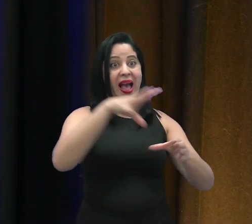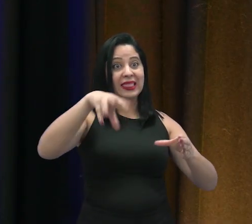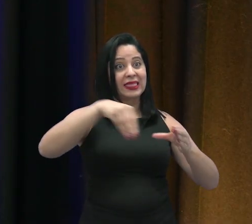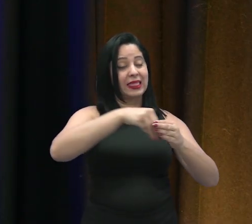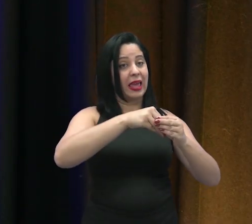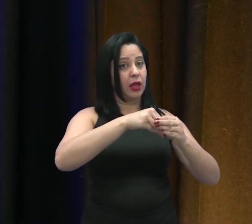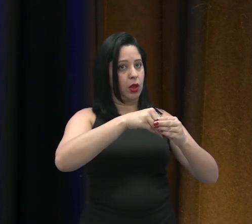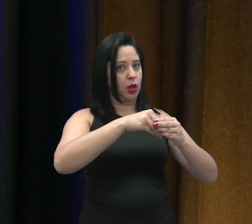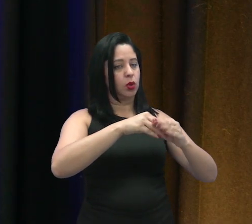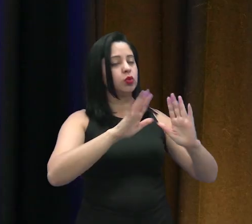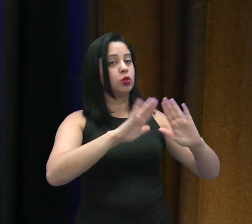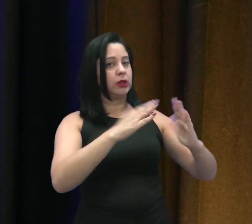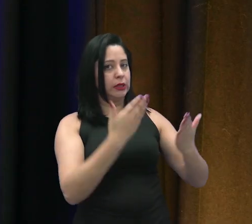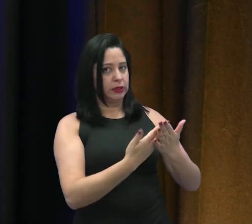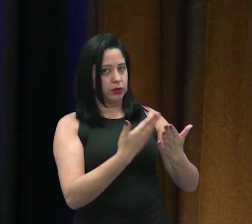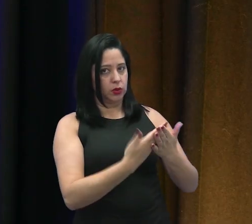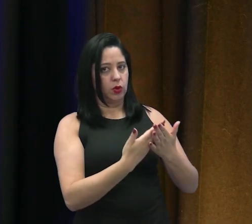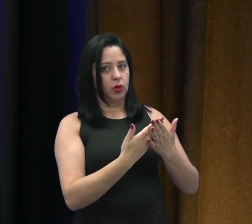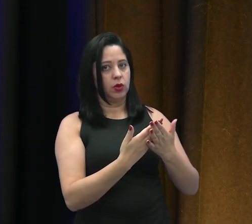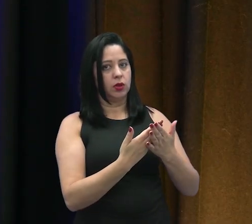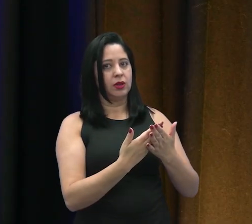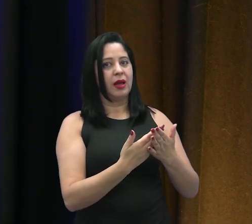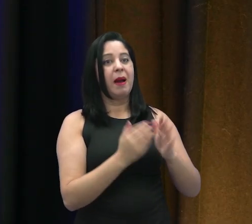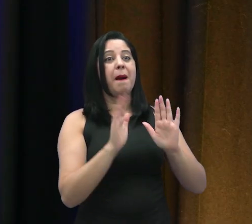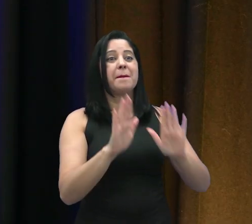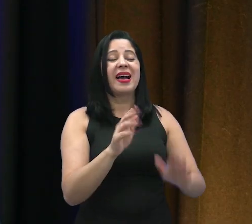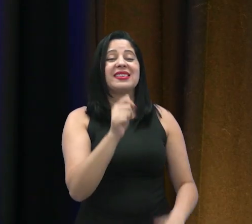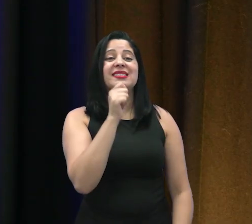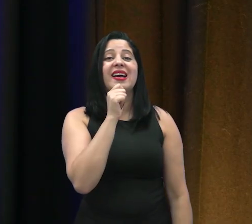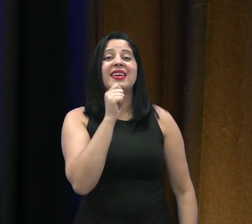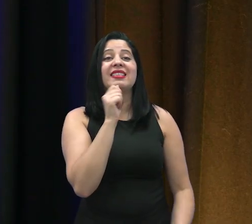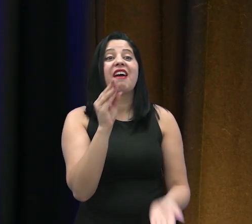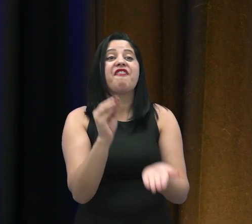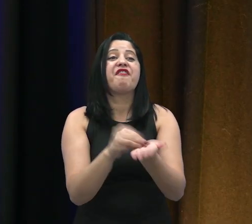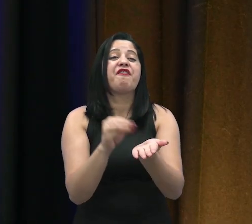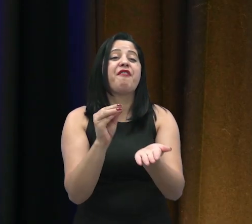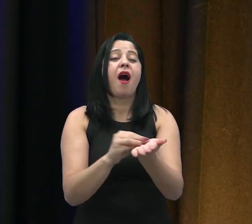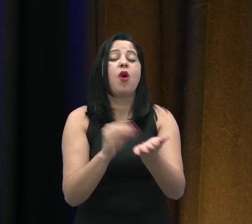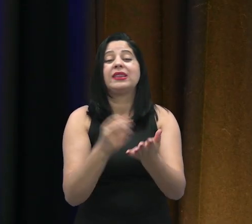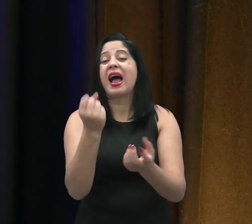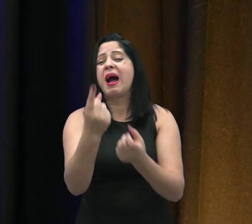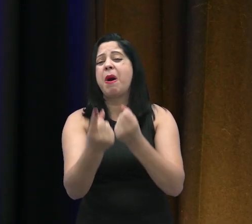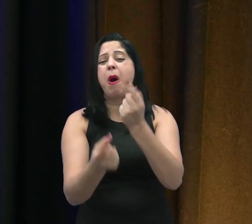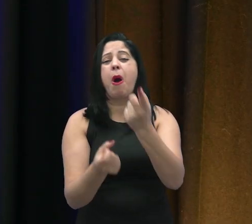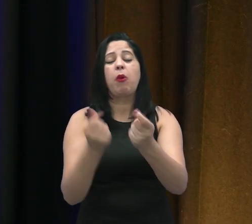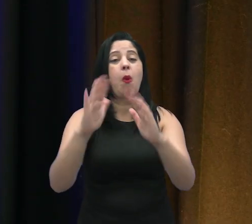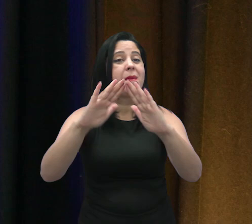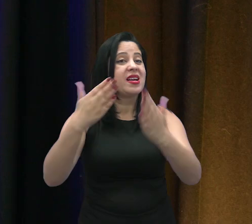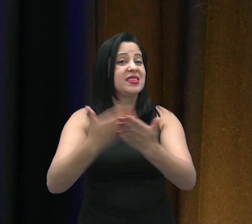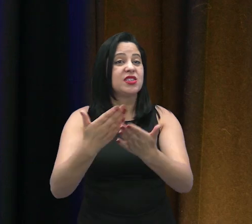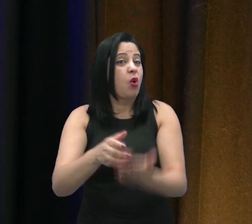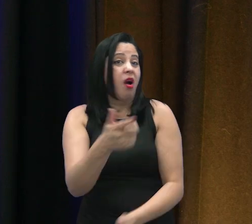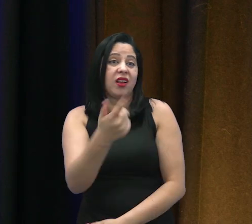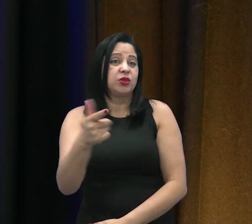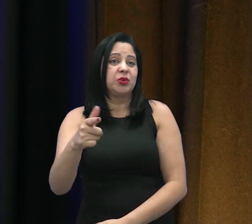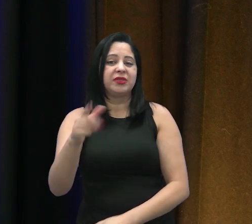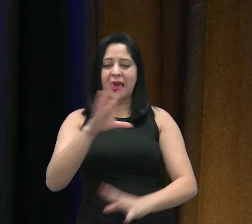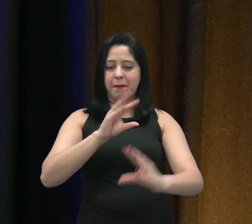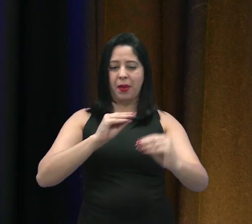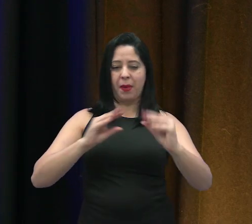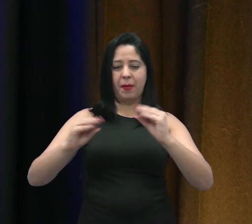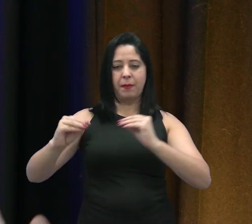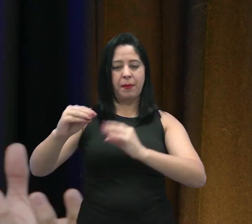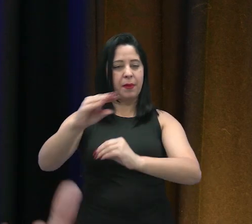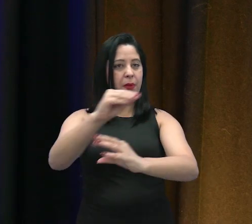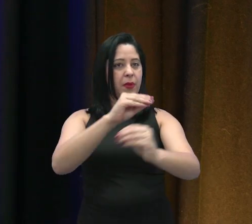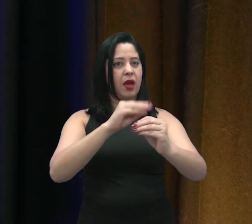assinar, algo que deixa a lei mais forte. Então, ainda está faltando algumas escolas públicas fazerem a roda de